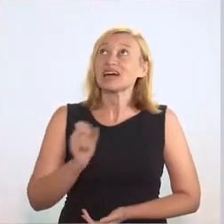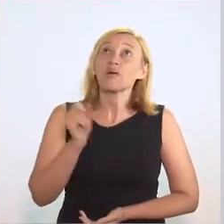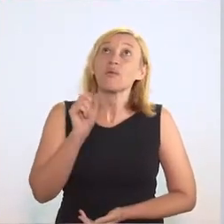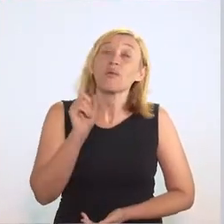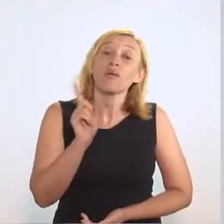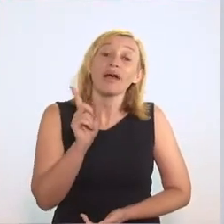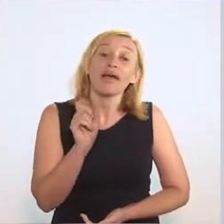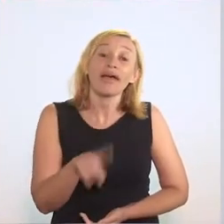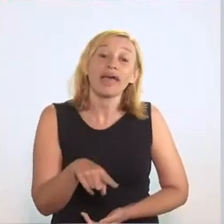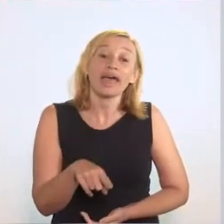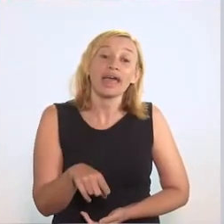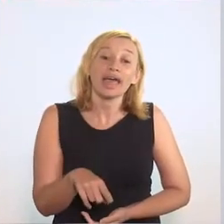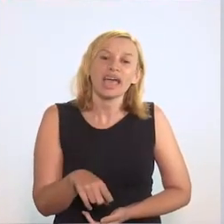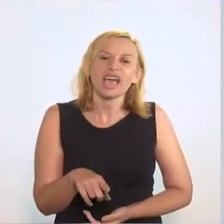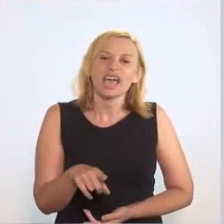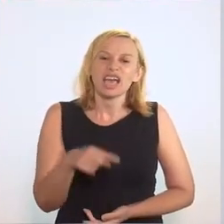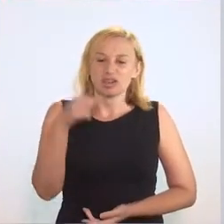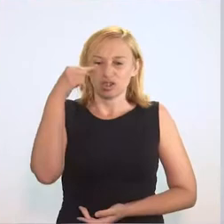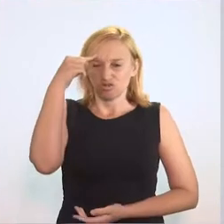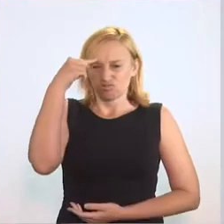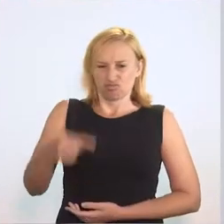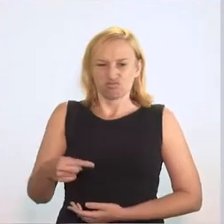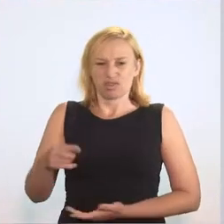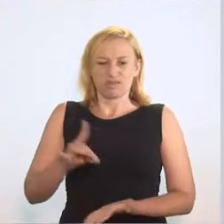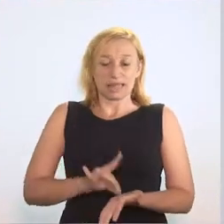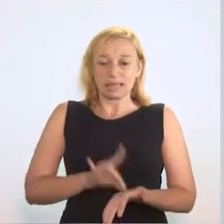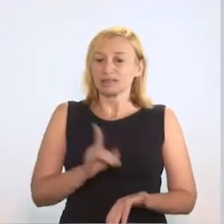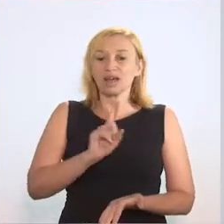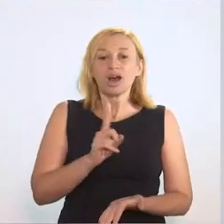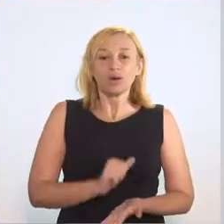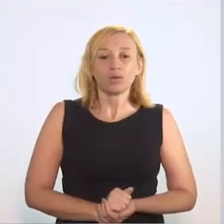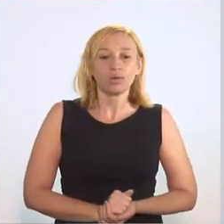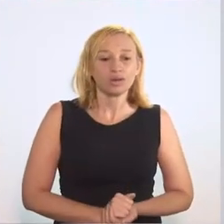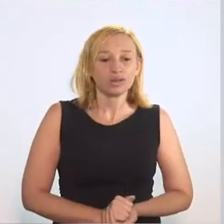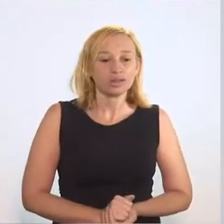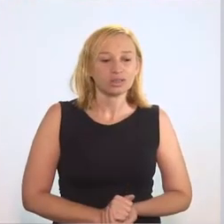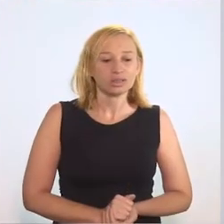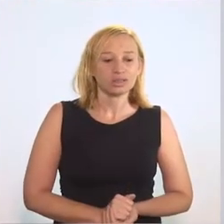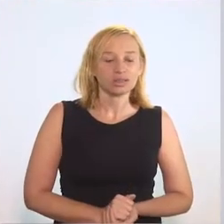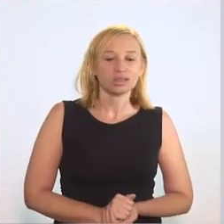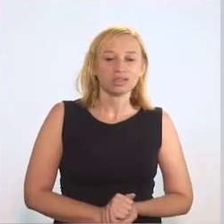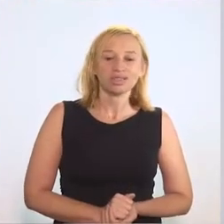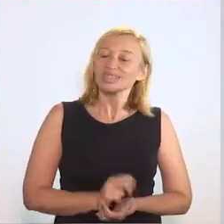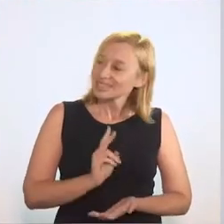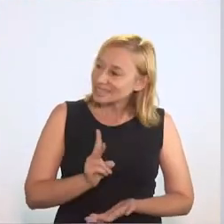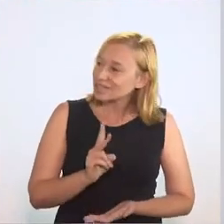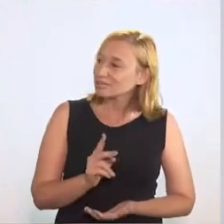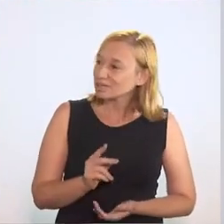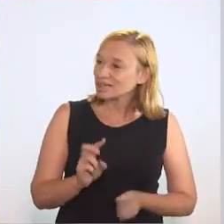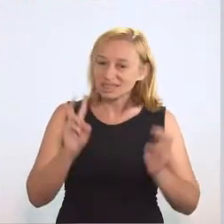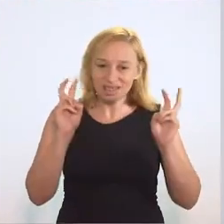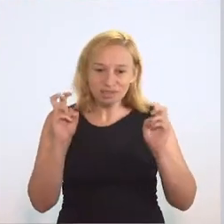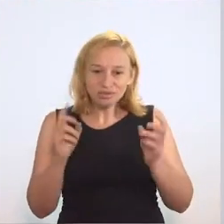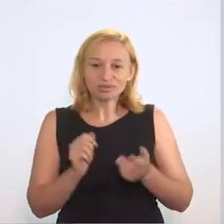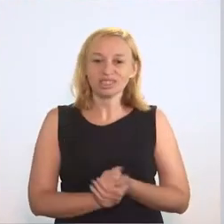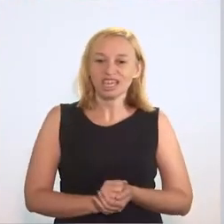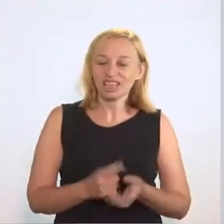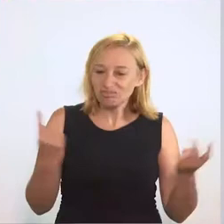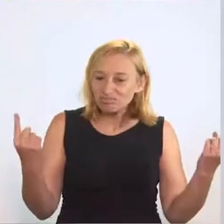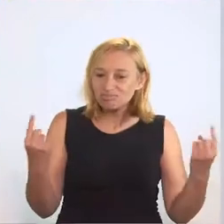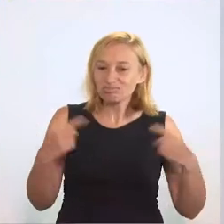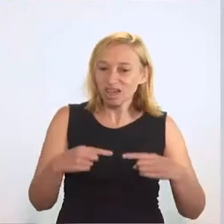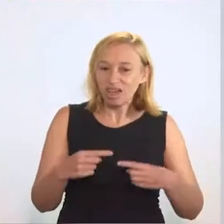A gente não é dona da verdade. Então, poxa, você me falando isso, eu falei assim, caramba, é mesmo, porque existe essa questão